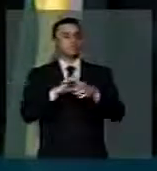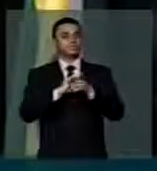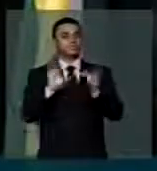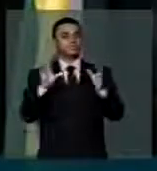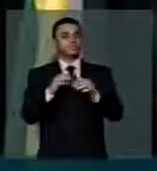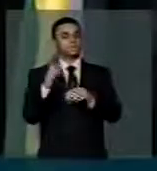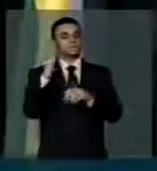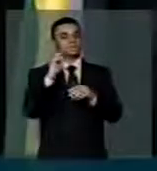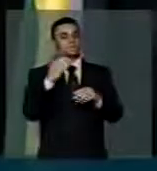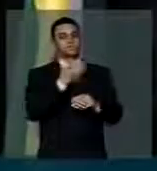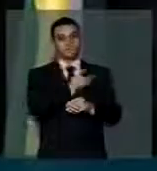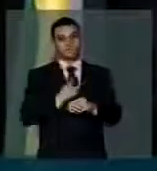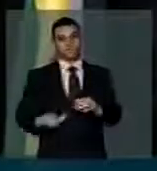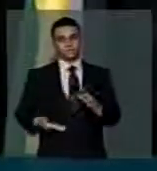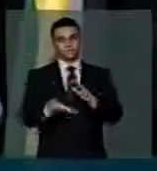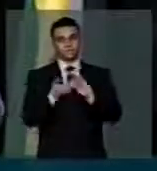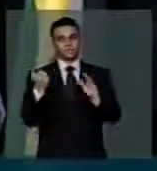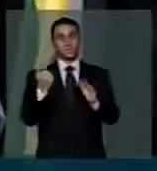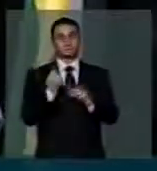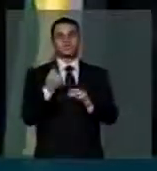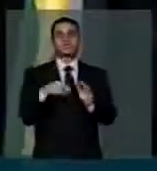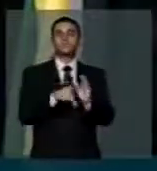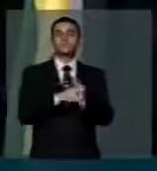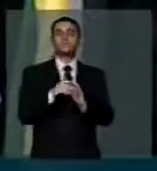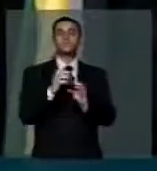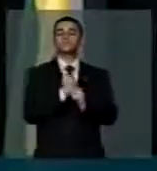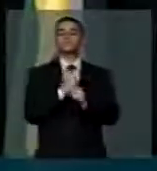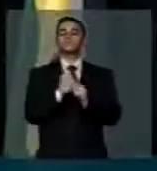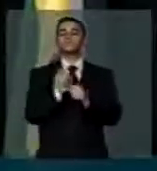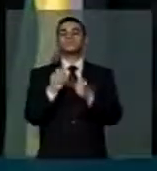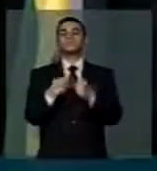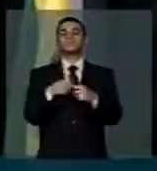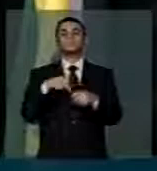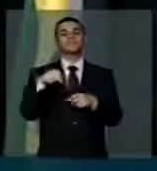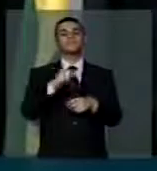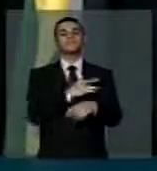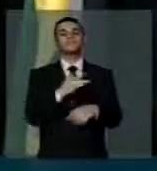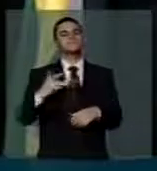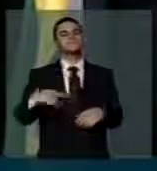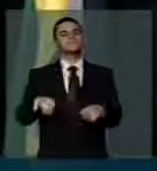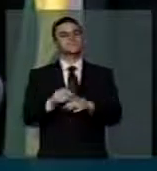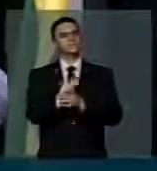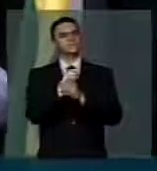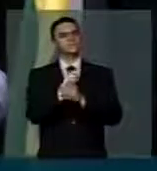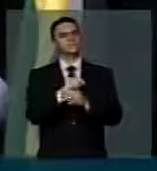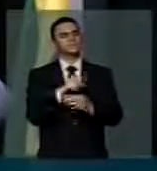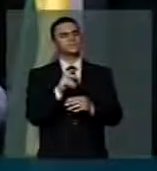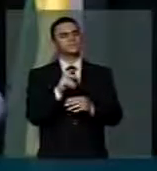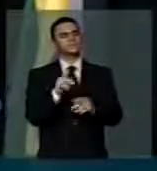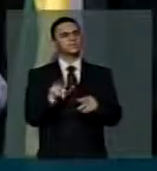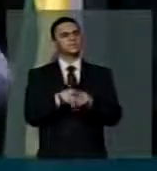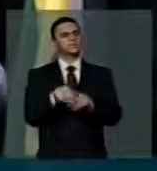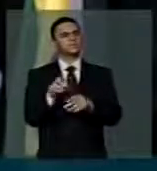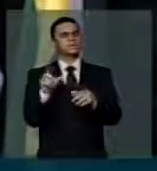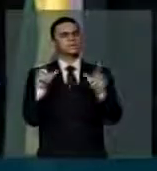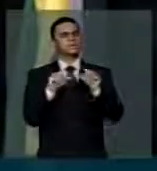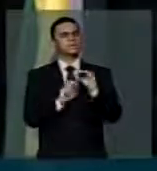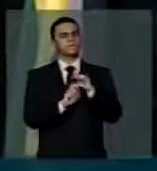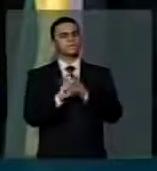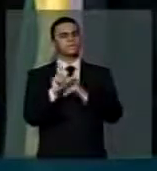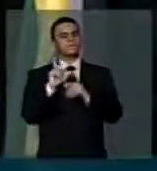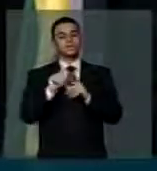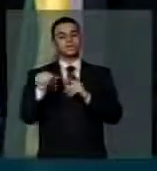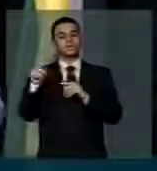governo tirar do Tesouro, tirar do dinheiro do orçamento que precisava de ir para a saúde, para a segurança pública ou para a pequena empresa, vai